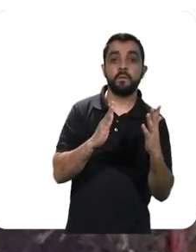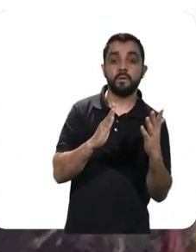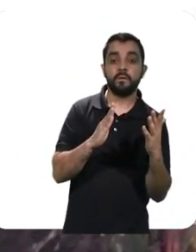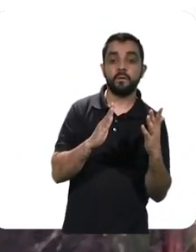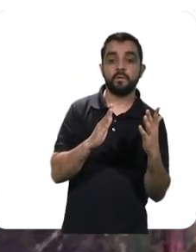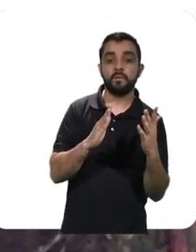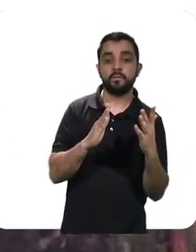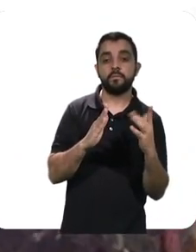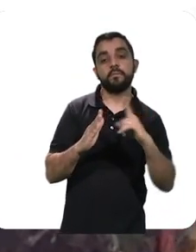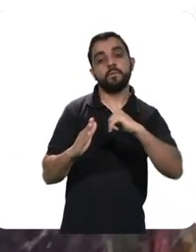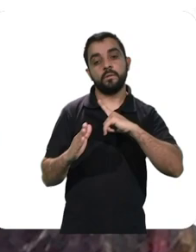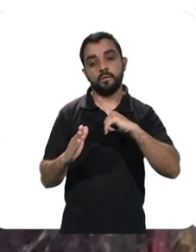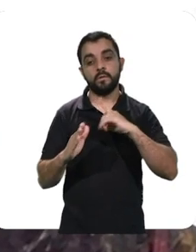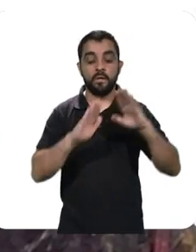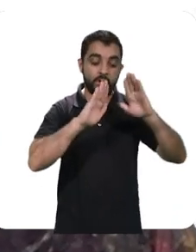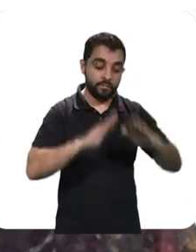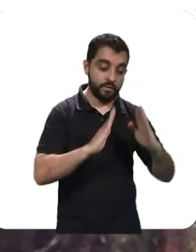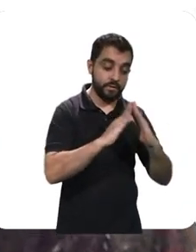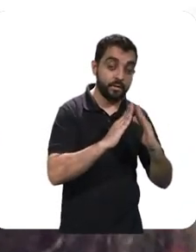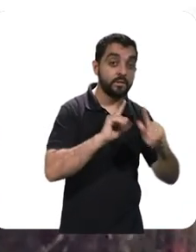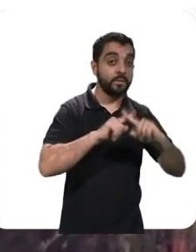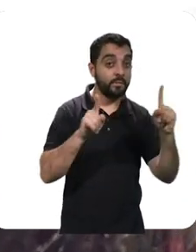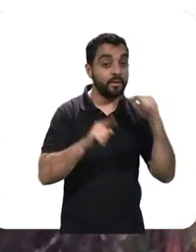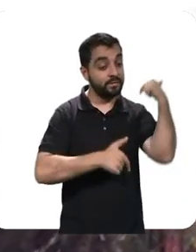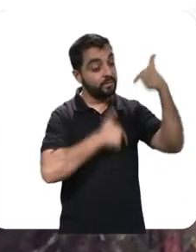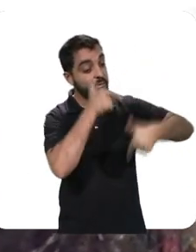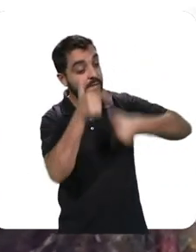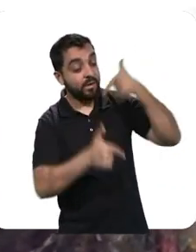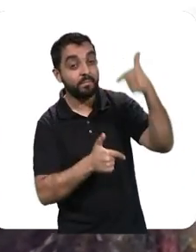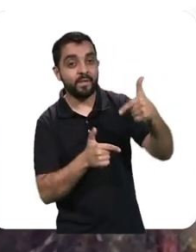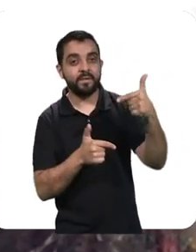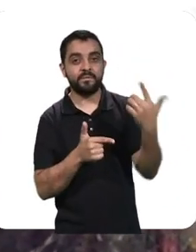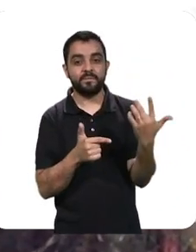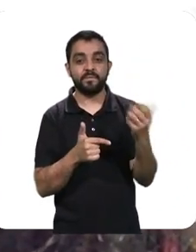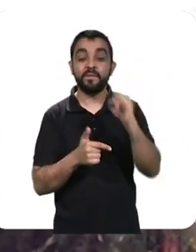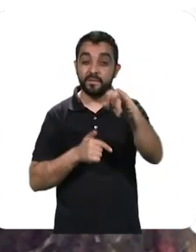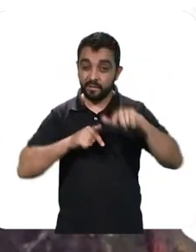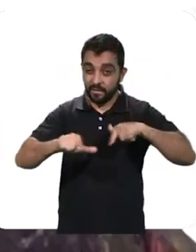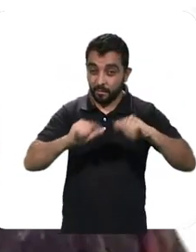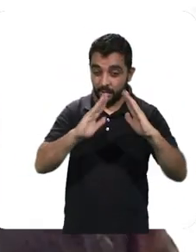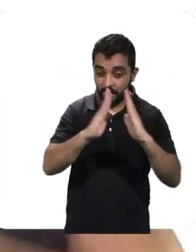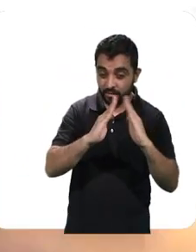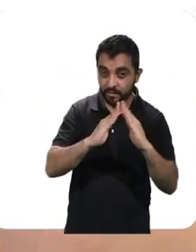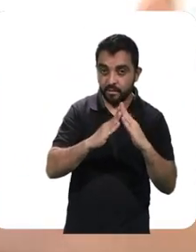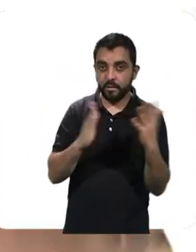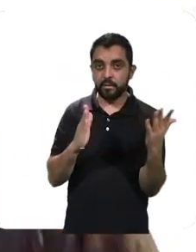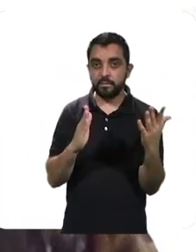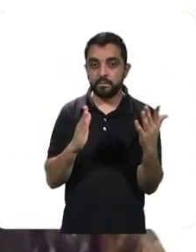a gente vê, além do isolamento social, a sobrecarga do trabalho, porque